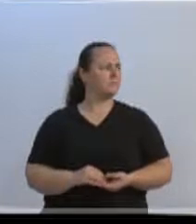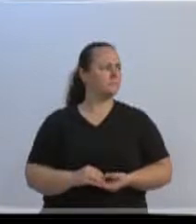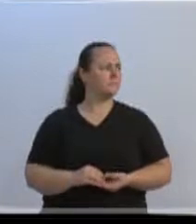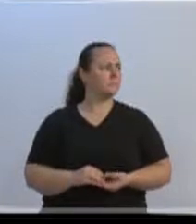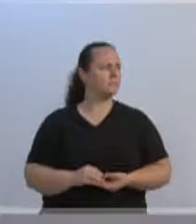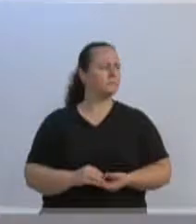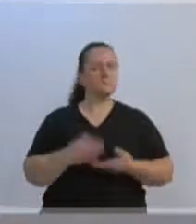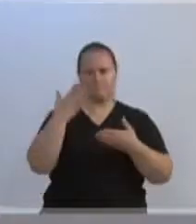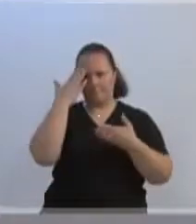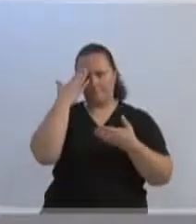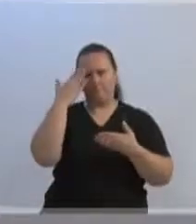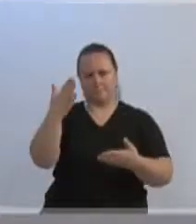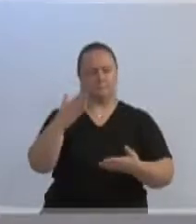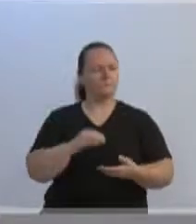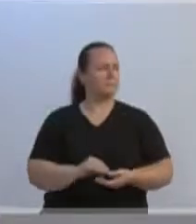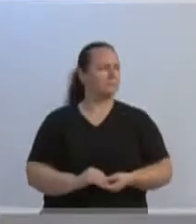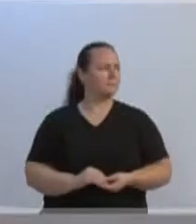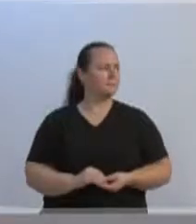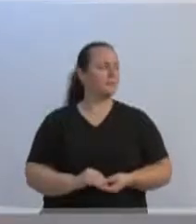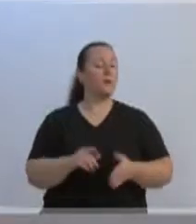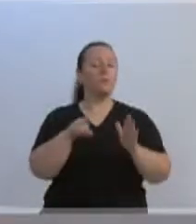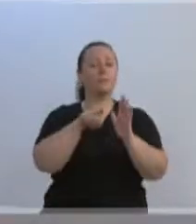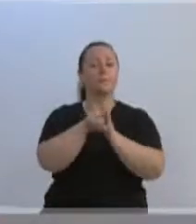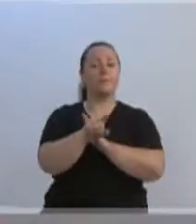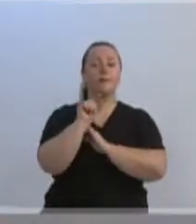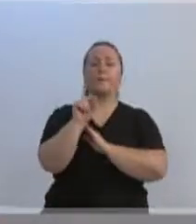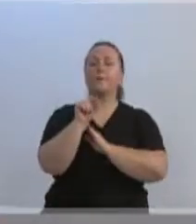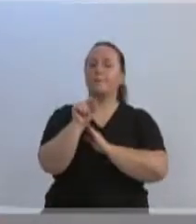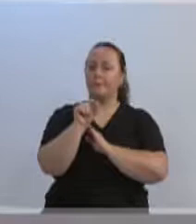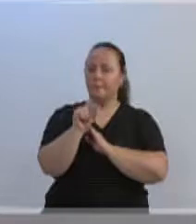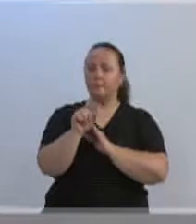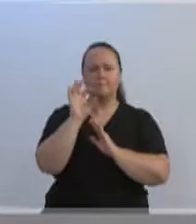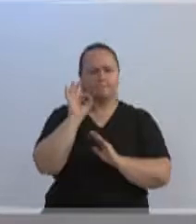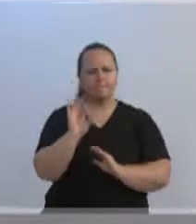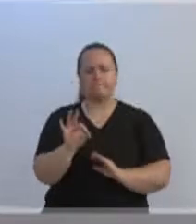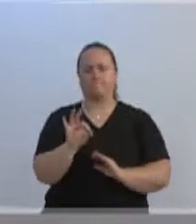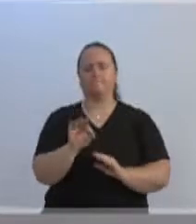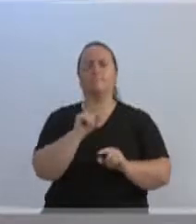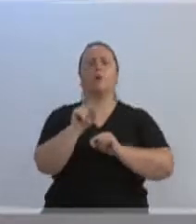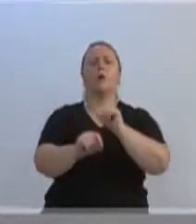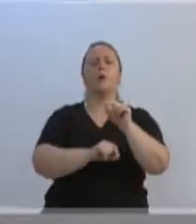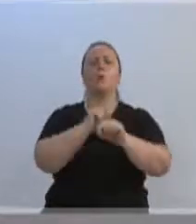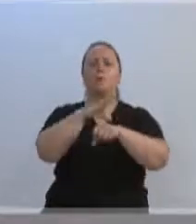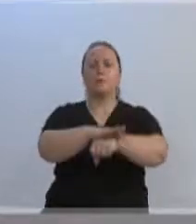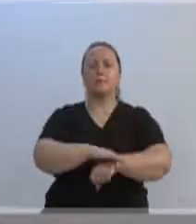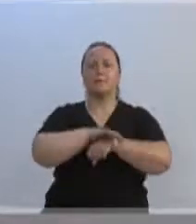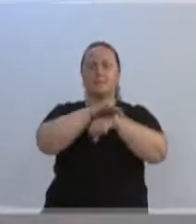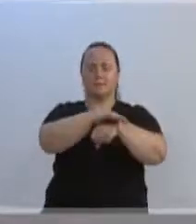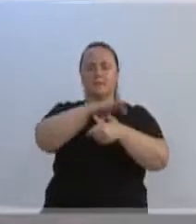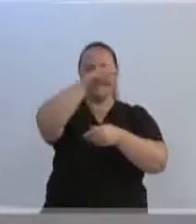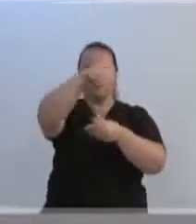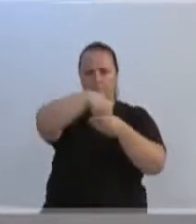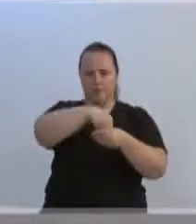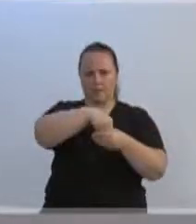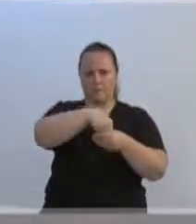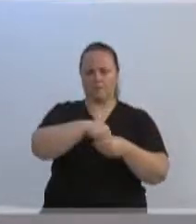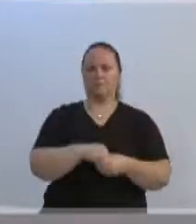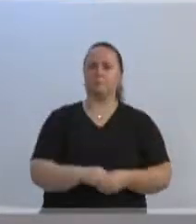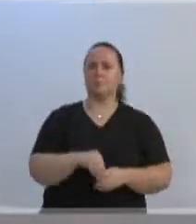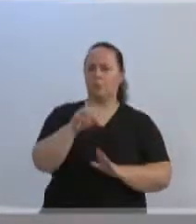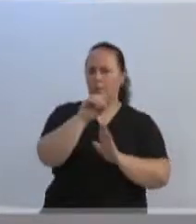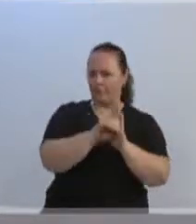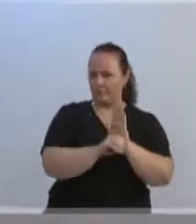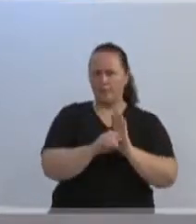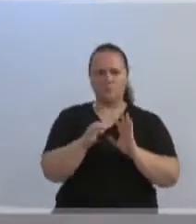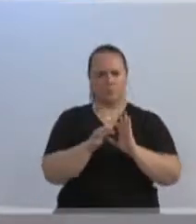te agradeço então o pior é o questionamento vereador foi exatamente isso que está se fazendo para a segurança interna fazer um ofício como eu falei qualquer